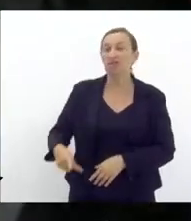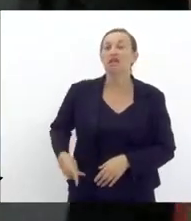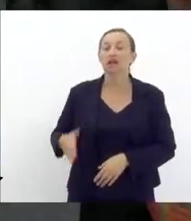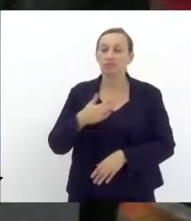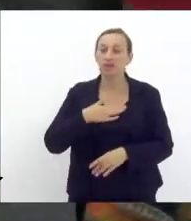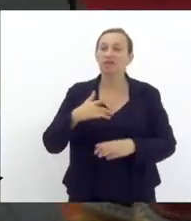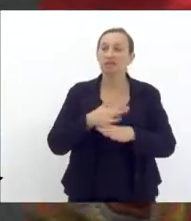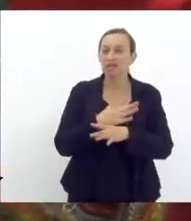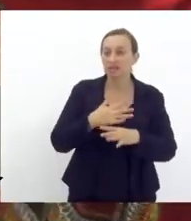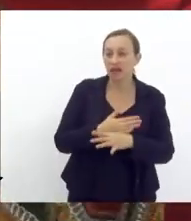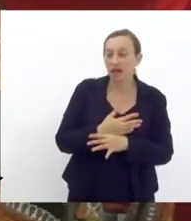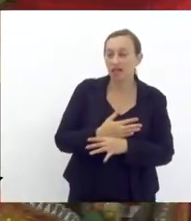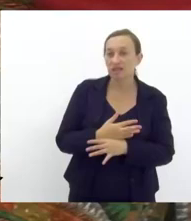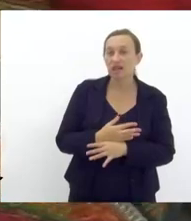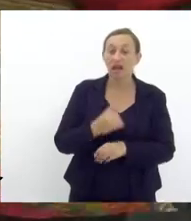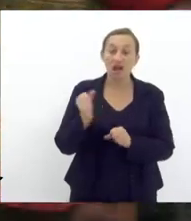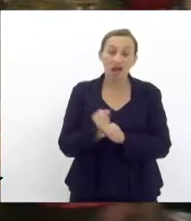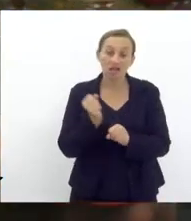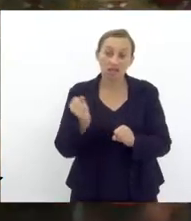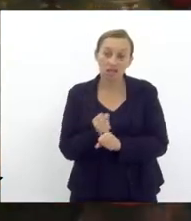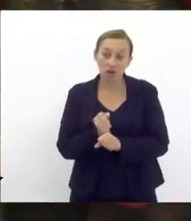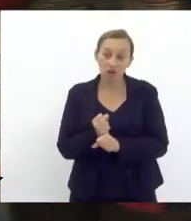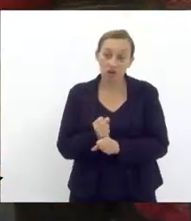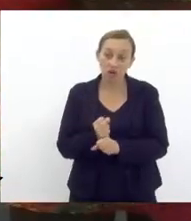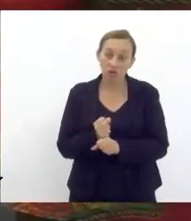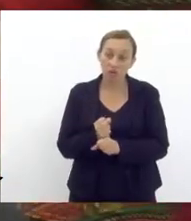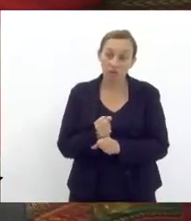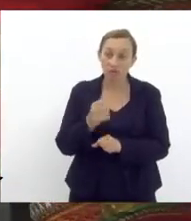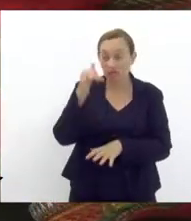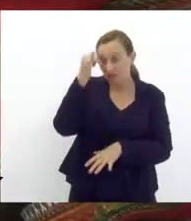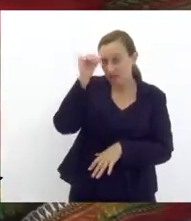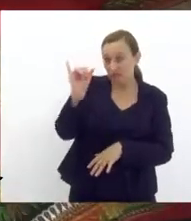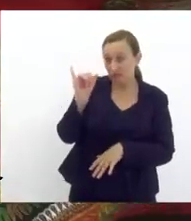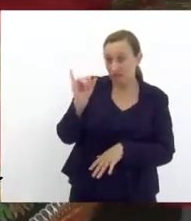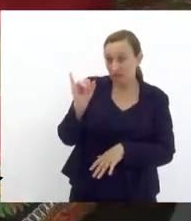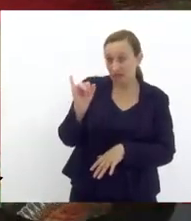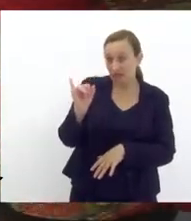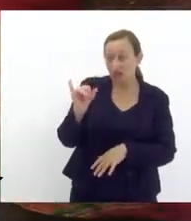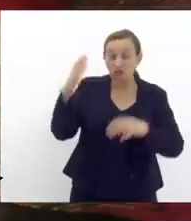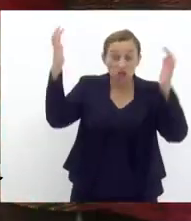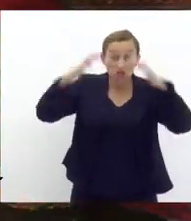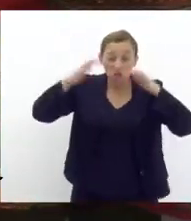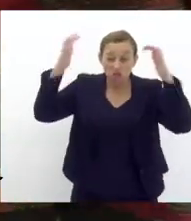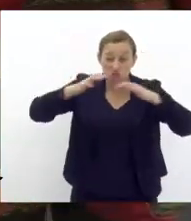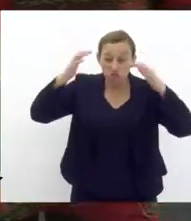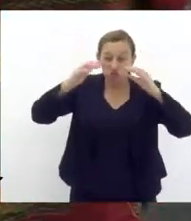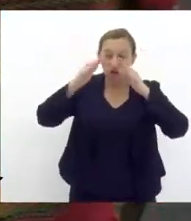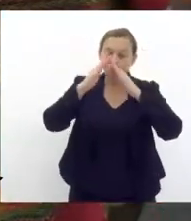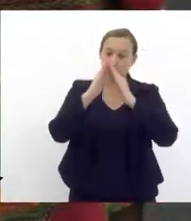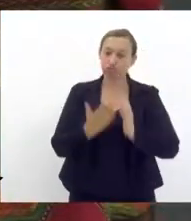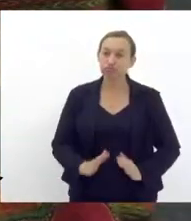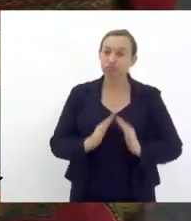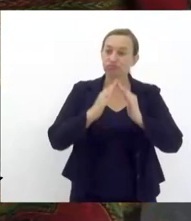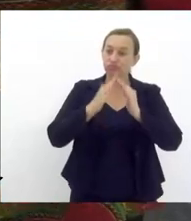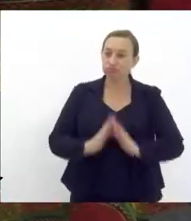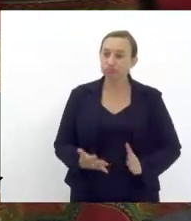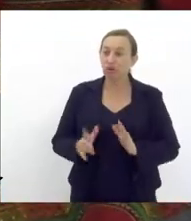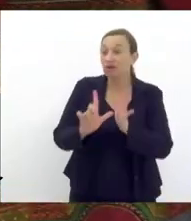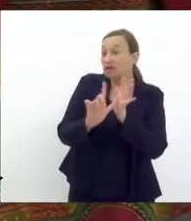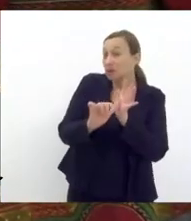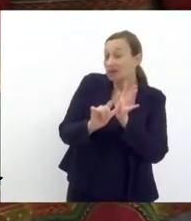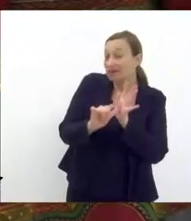cidade na minha região as obras de prevenção de tragédia que estão atrasadas as rjs que precisam de pavimentação e que foram anunciadas